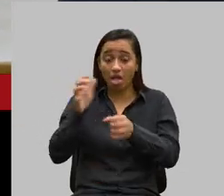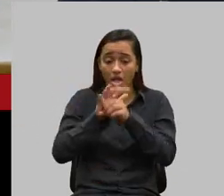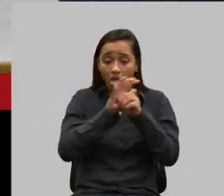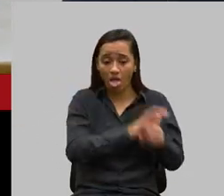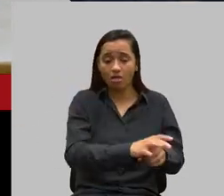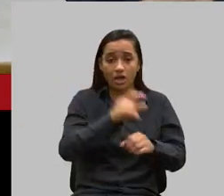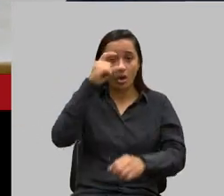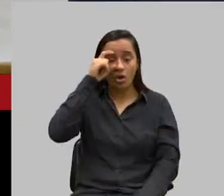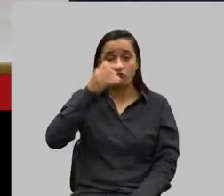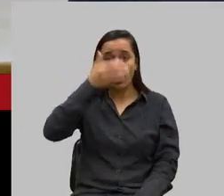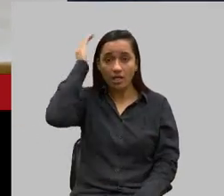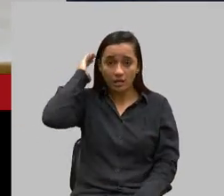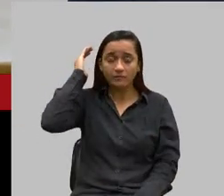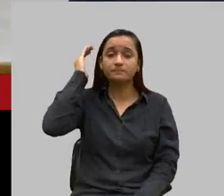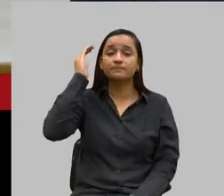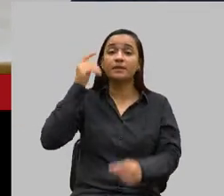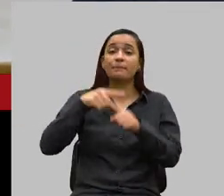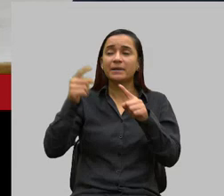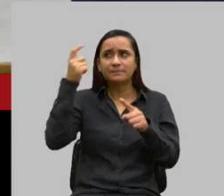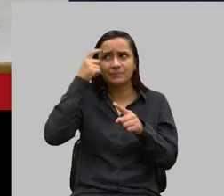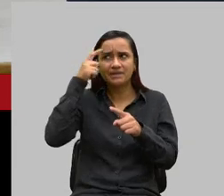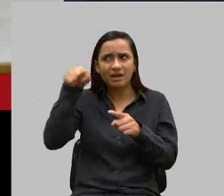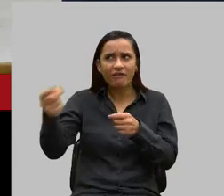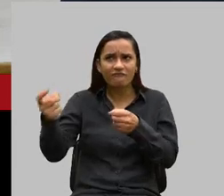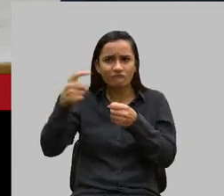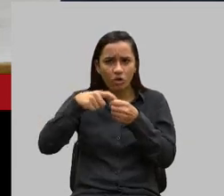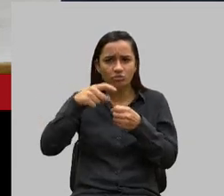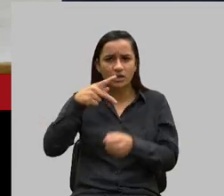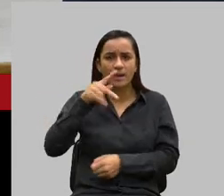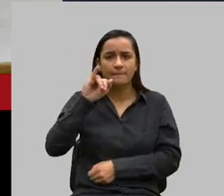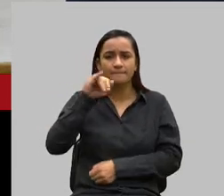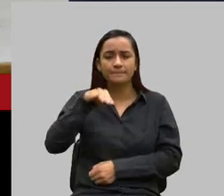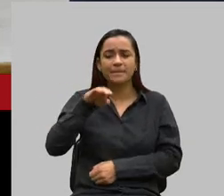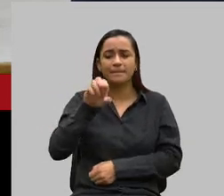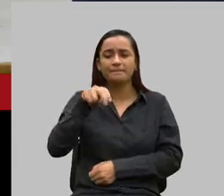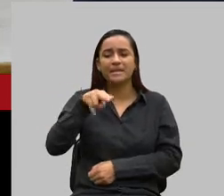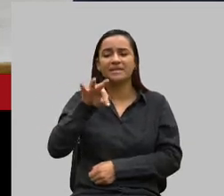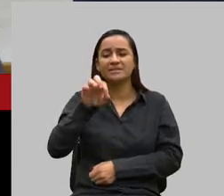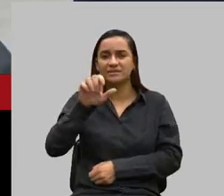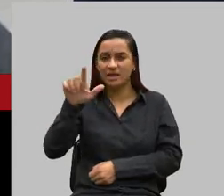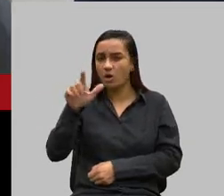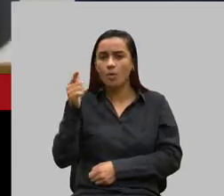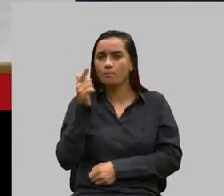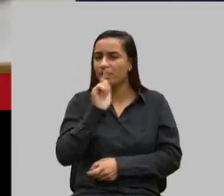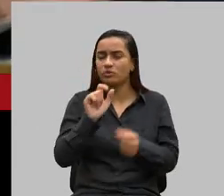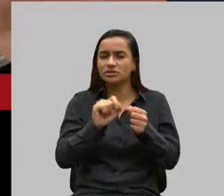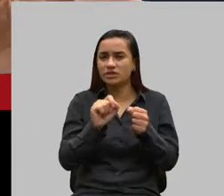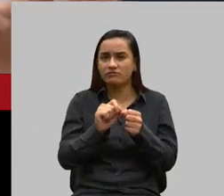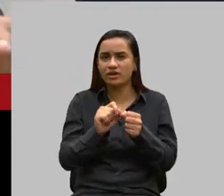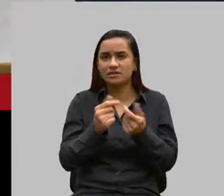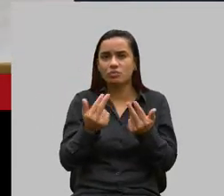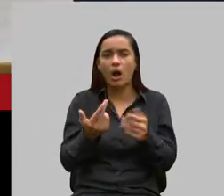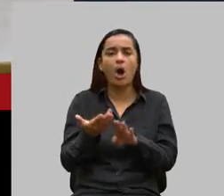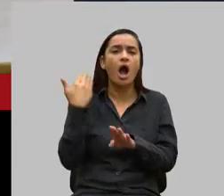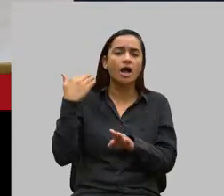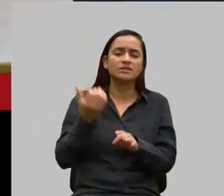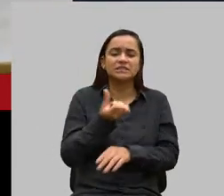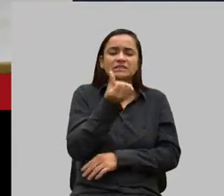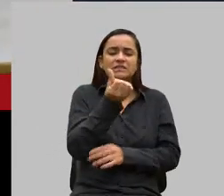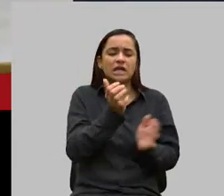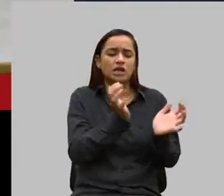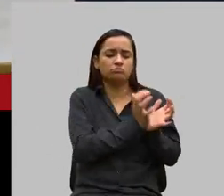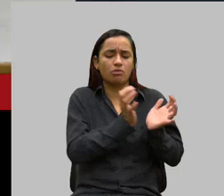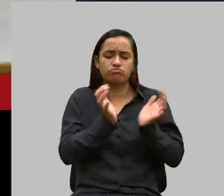isso vai voltar Pimentel para poder fazer como era no idene seis escritórios com os cabos